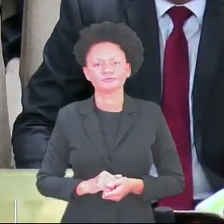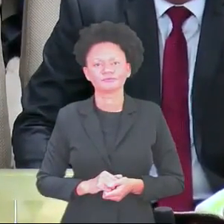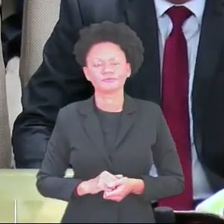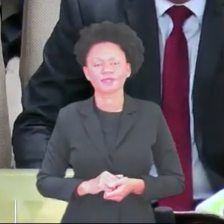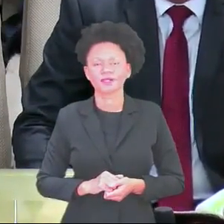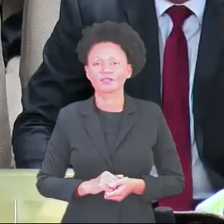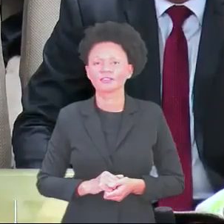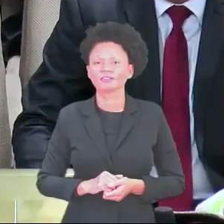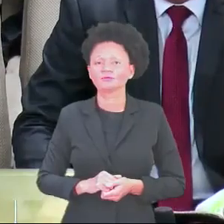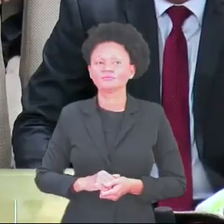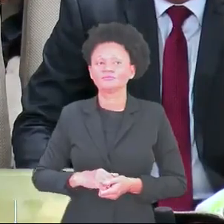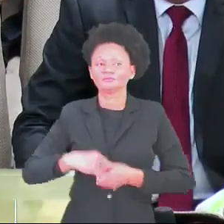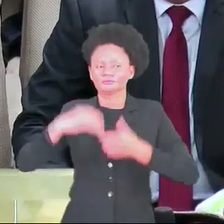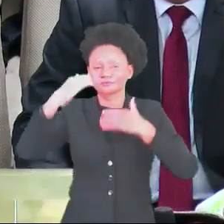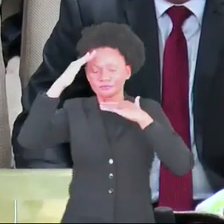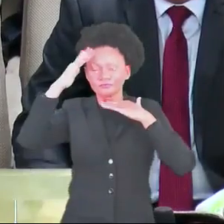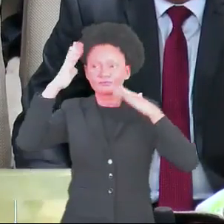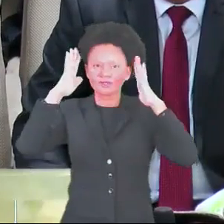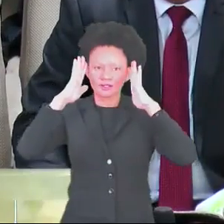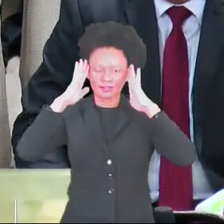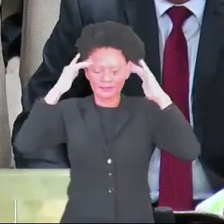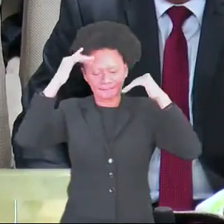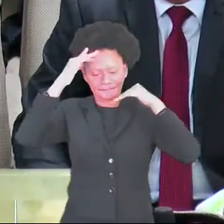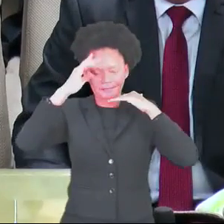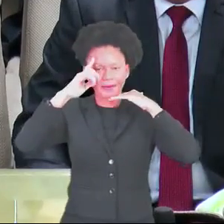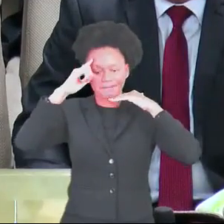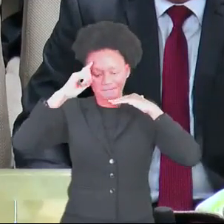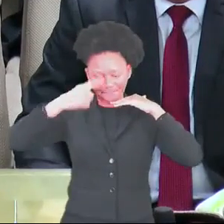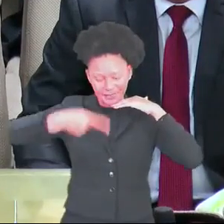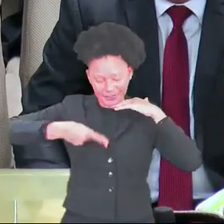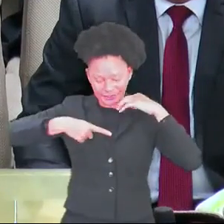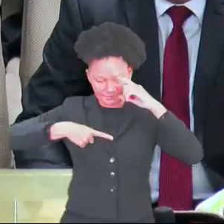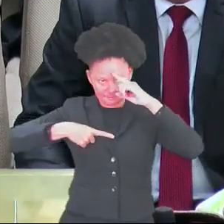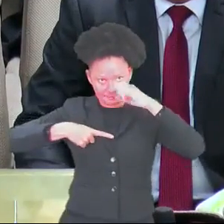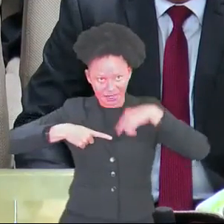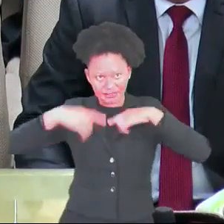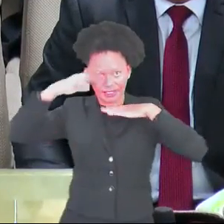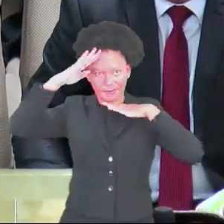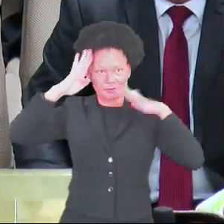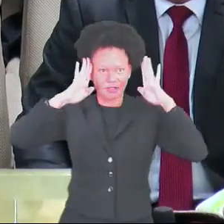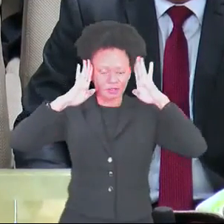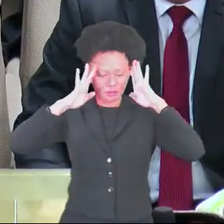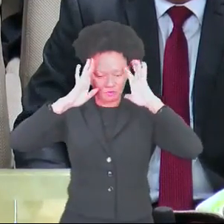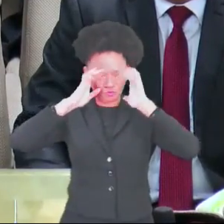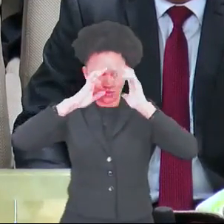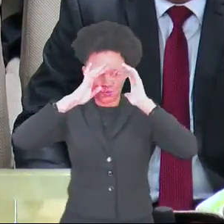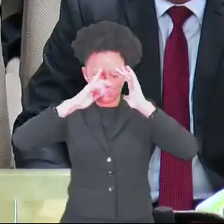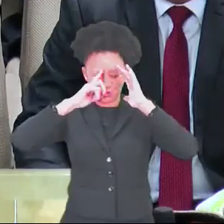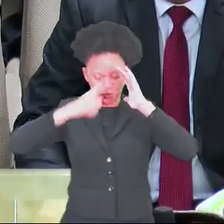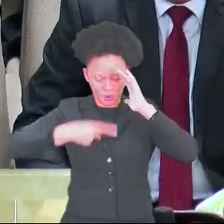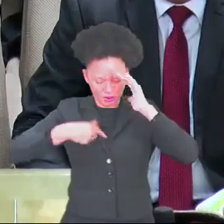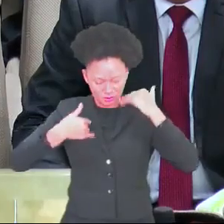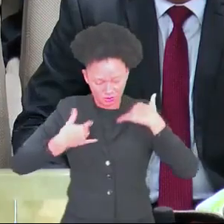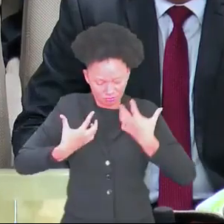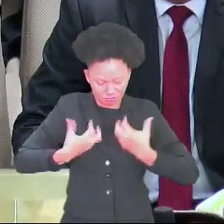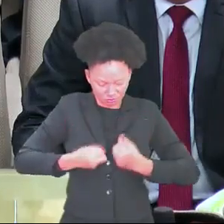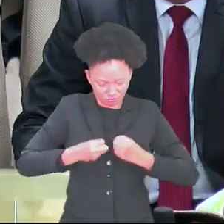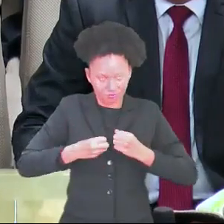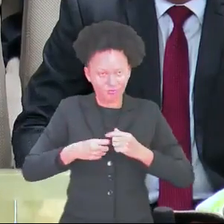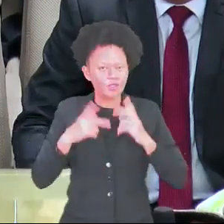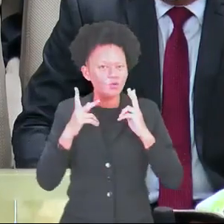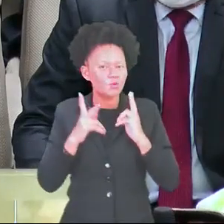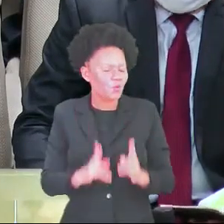Se a nossa cabeça natural manda o comando para o corpo ele vai obedecer. Deveria